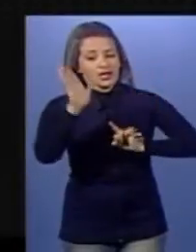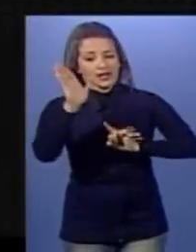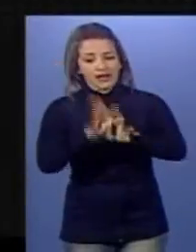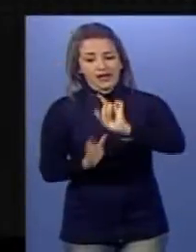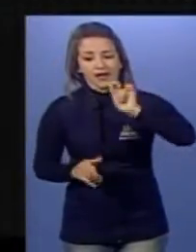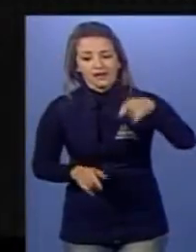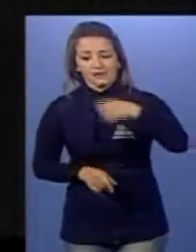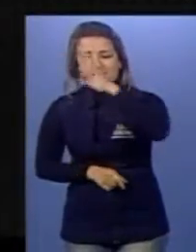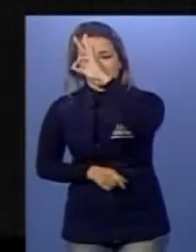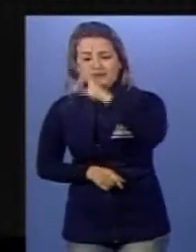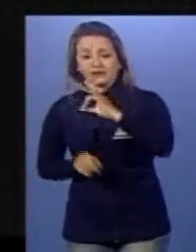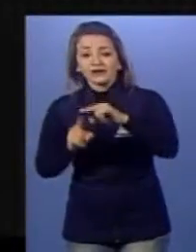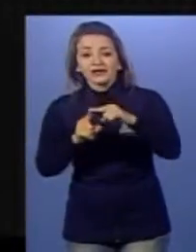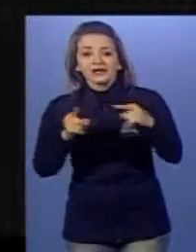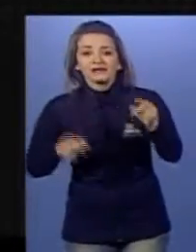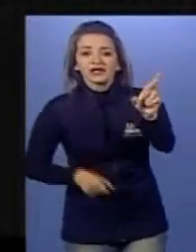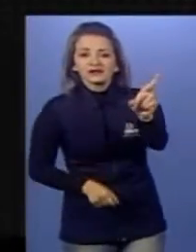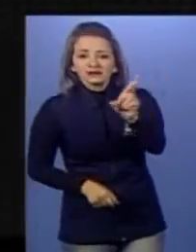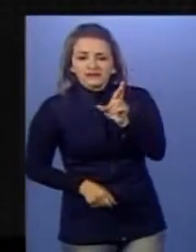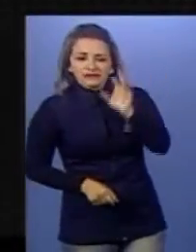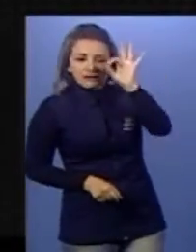gráfico não está